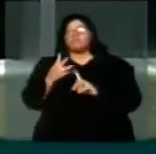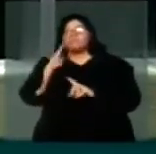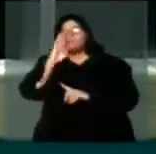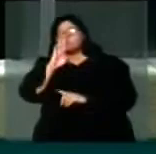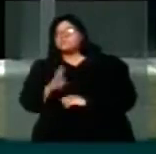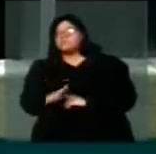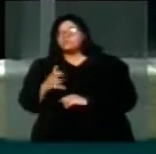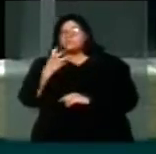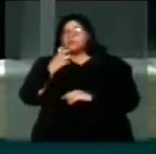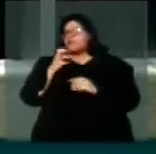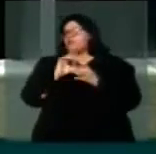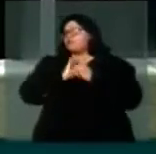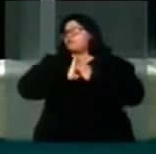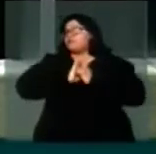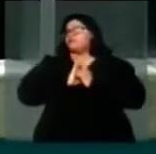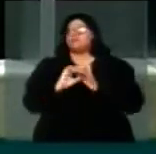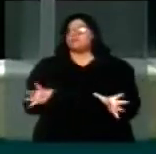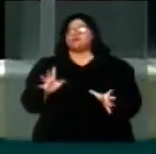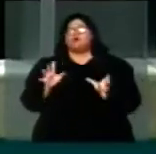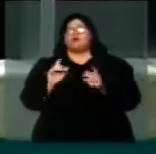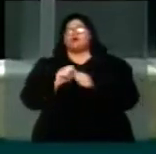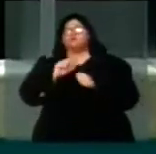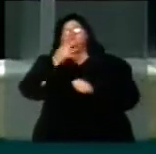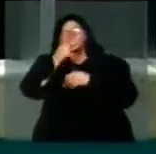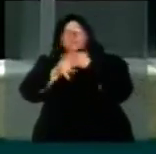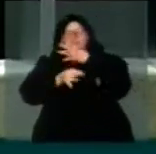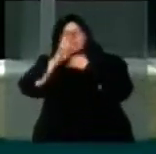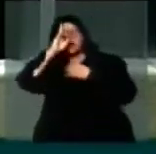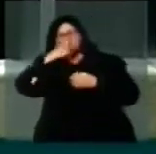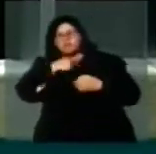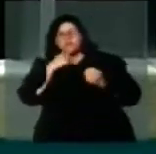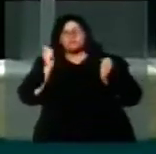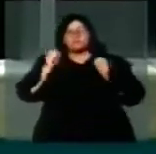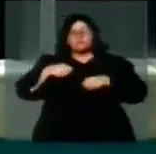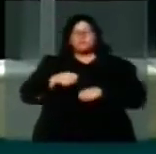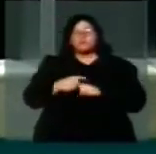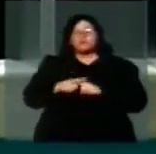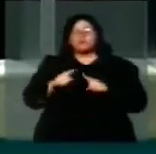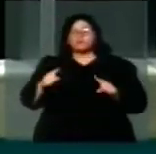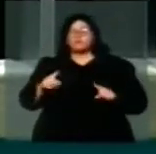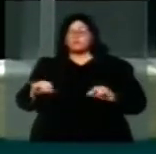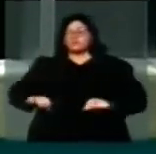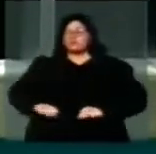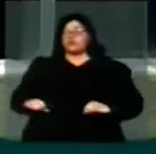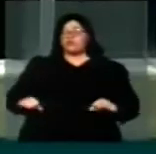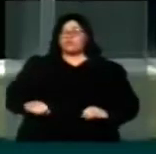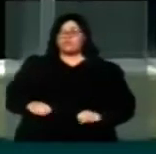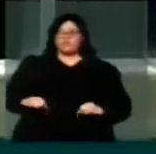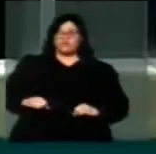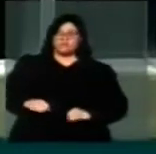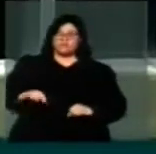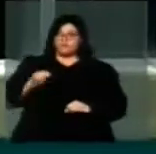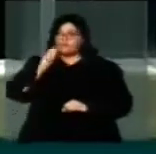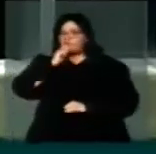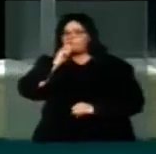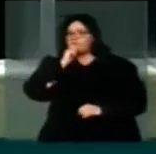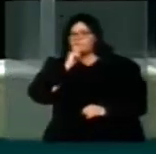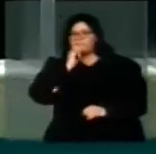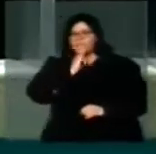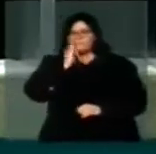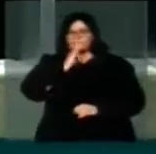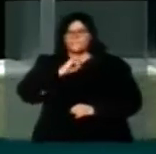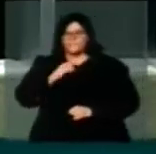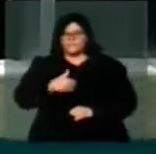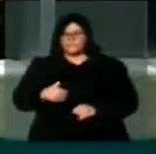nacional e etc., sofrem com ações ideológicas que estão na mídia, por exemplo, com a decisão